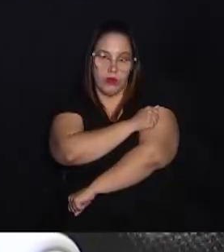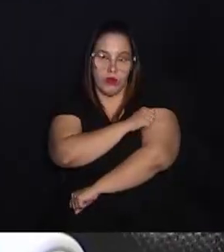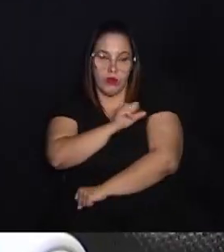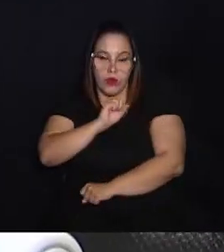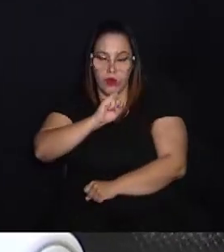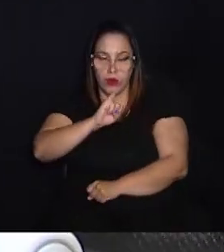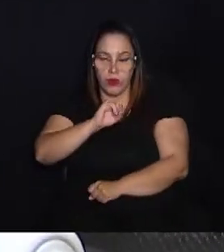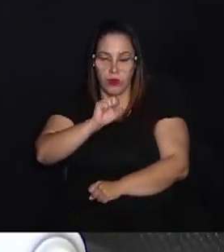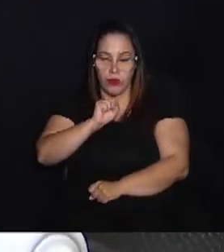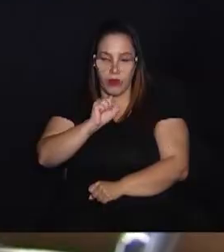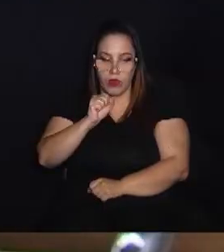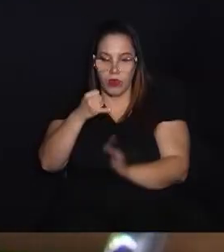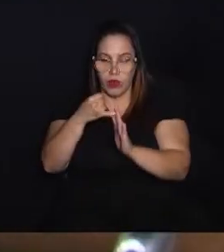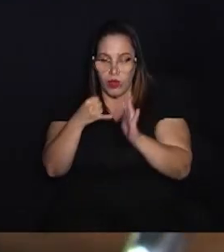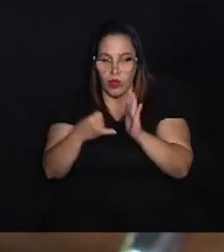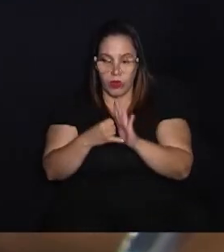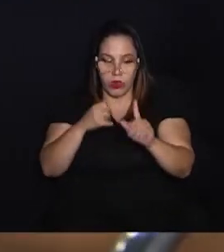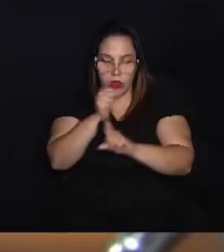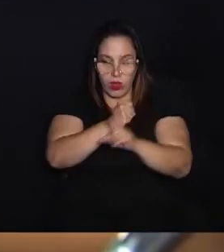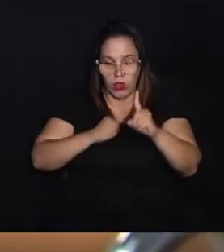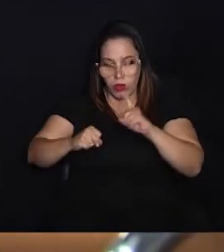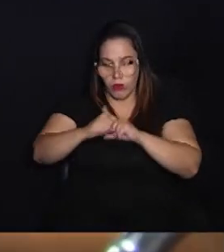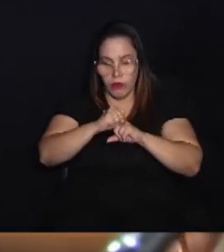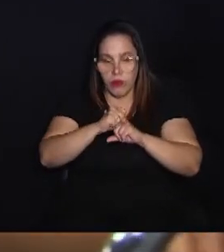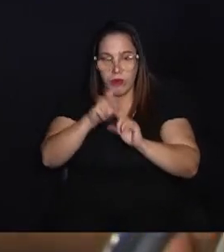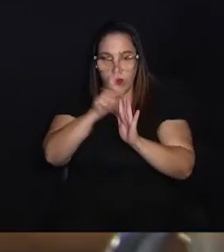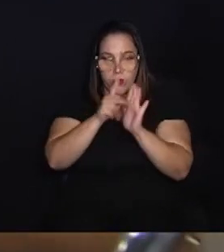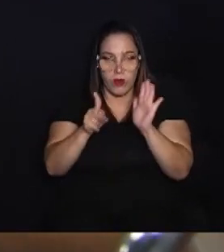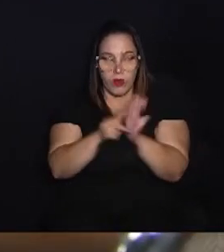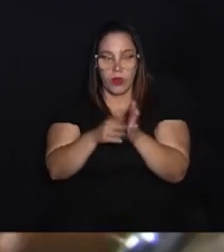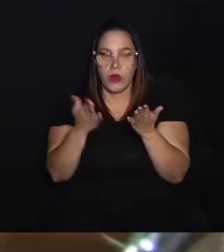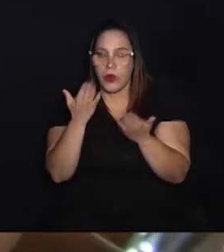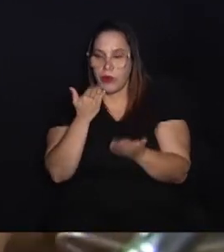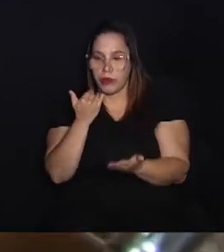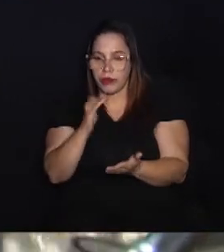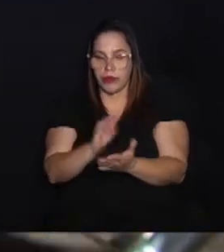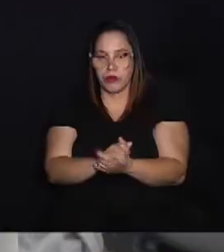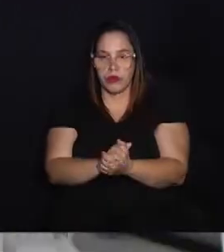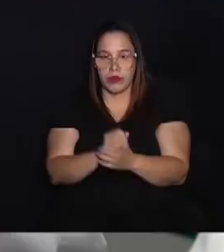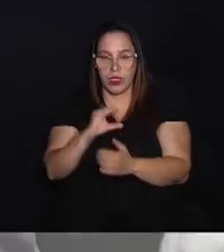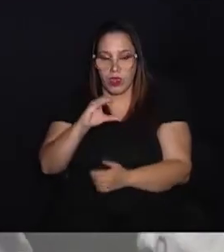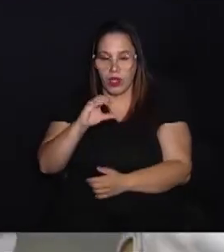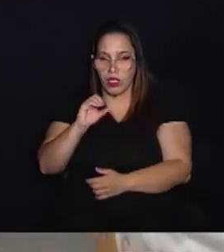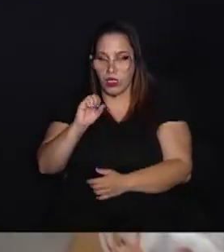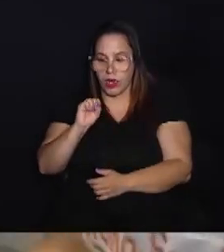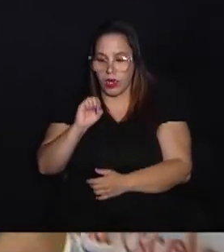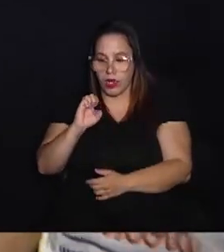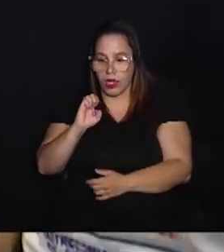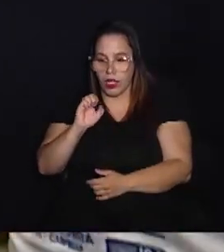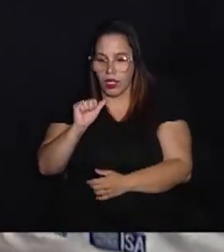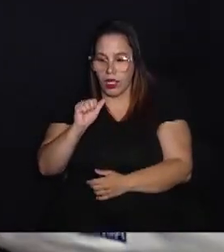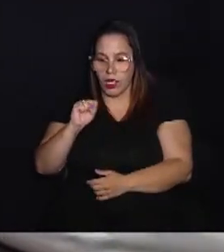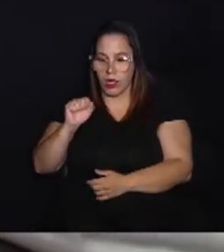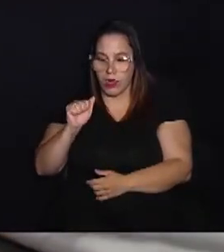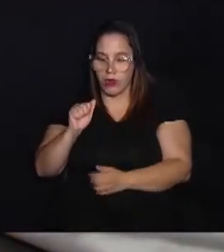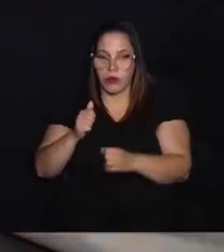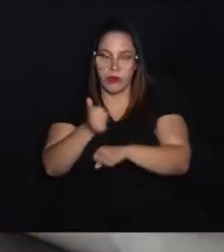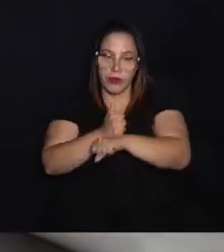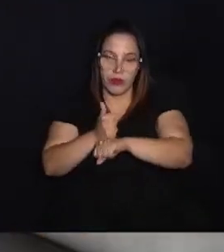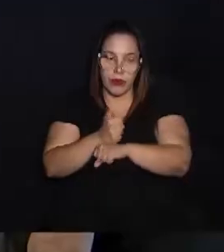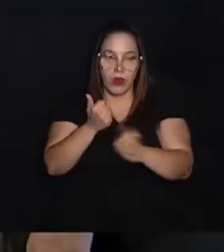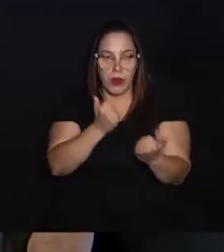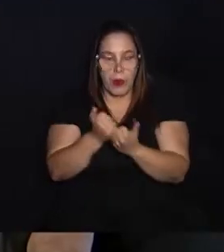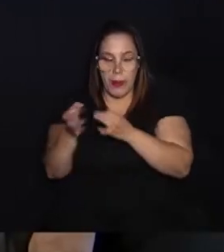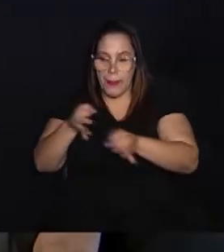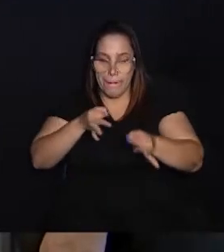ISA, Instituto de Solidariedade para Programas de Alimentação da SEASA. A capacitação, que oferece suporte